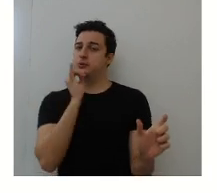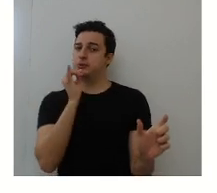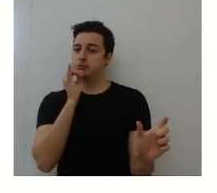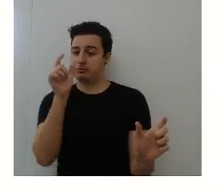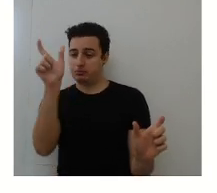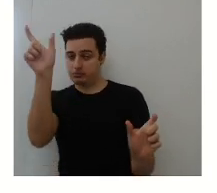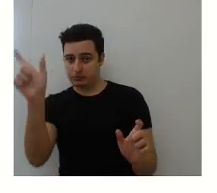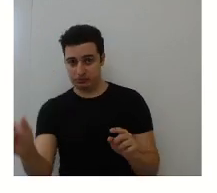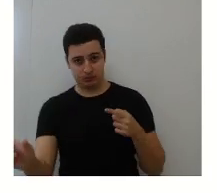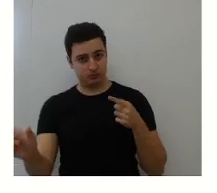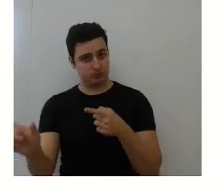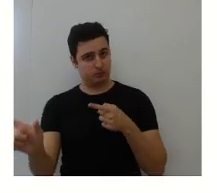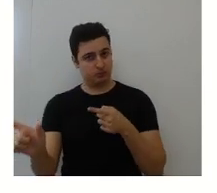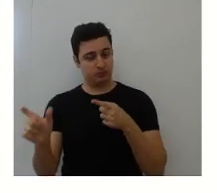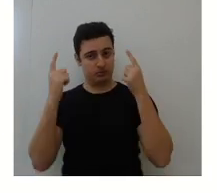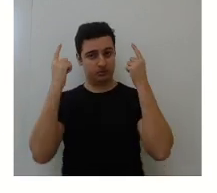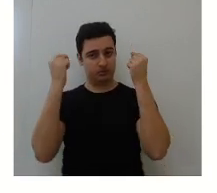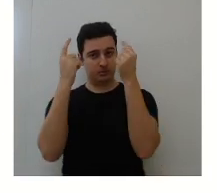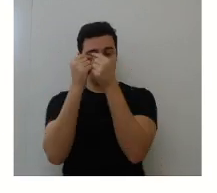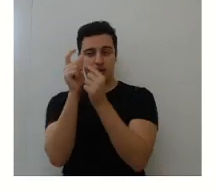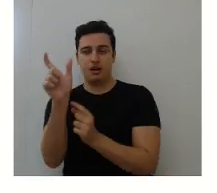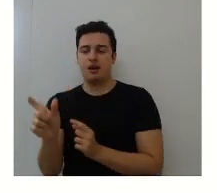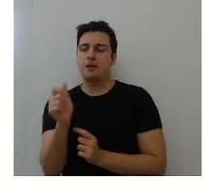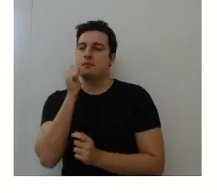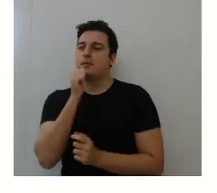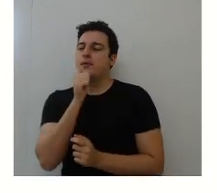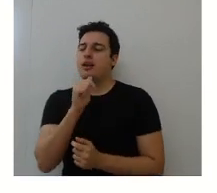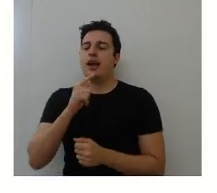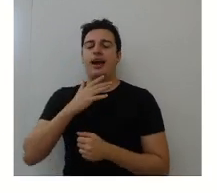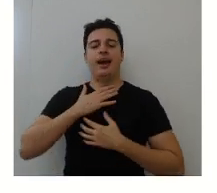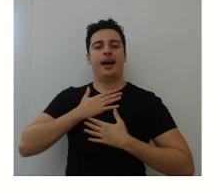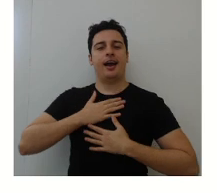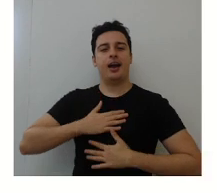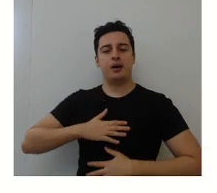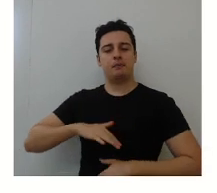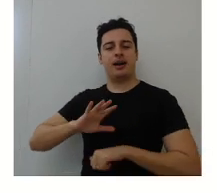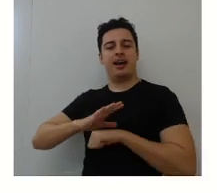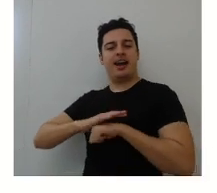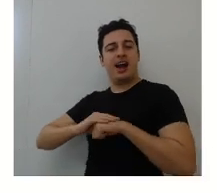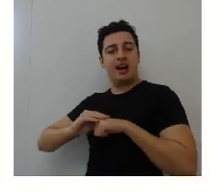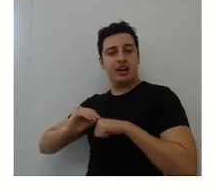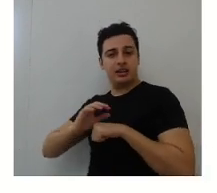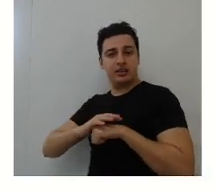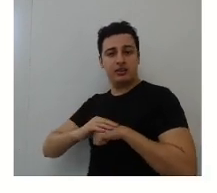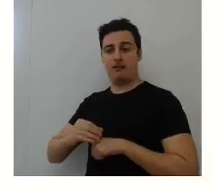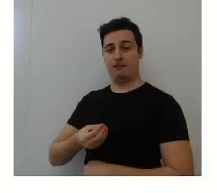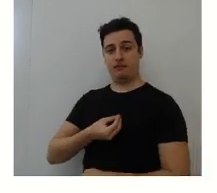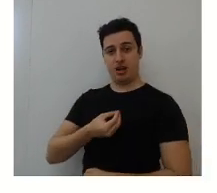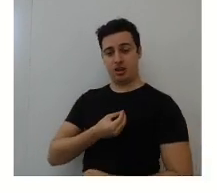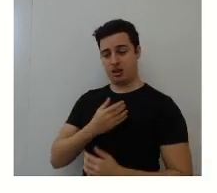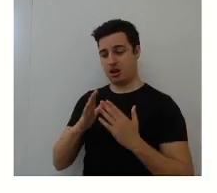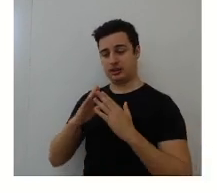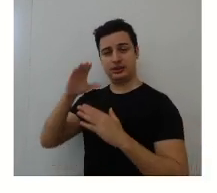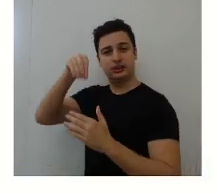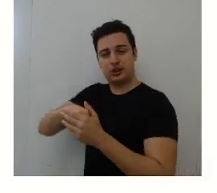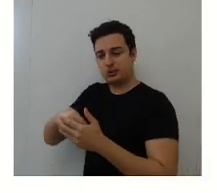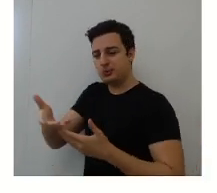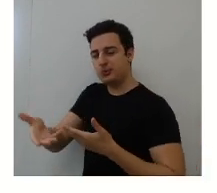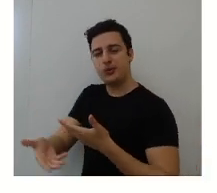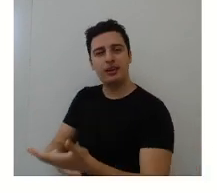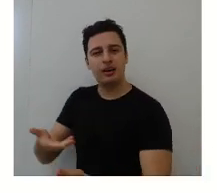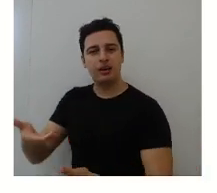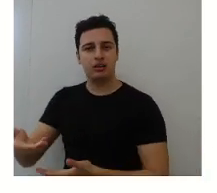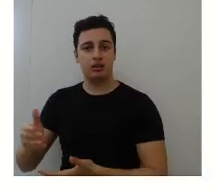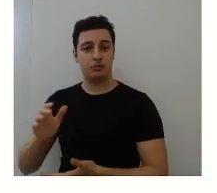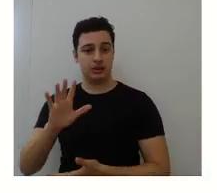ideia é que a mulher fosse mais delicada, que a mulher fosse mais voltada para a vida matrimonial. Já em Esparta,